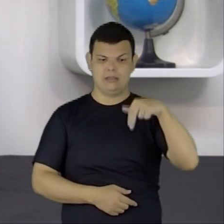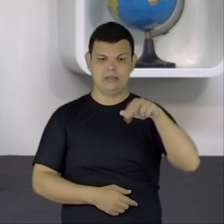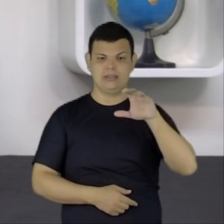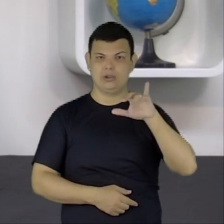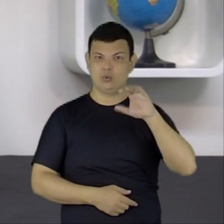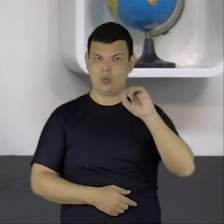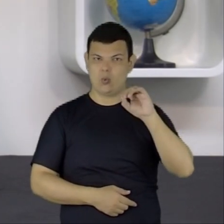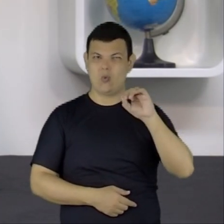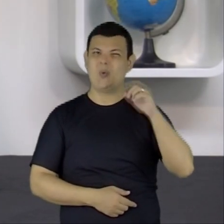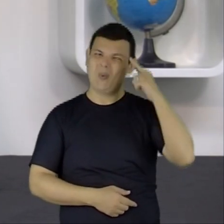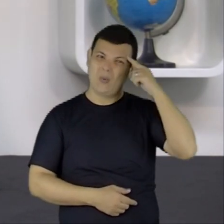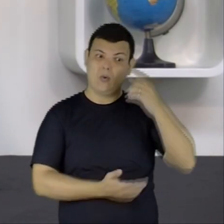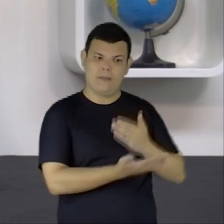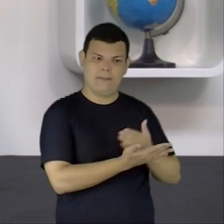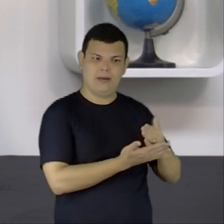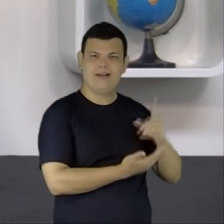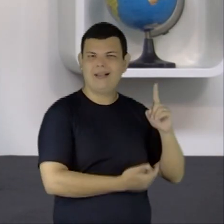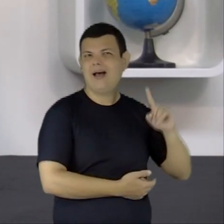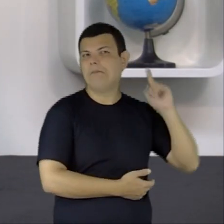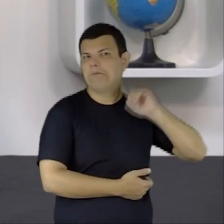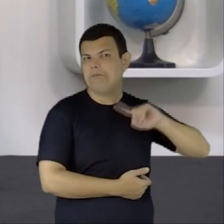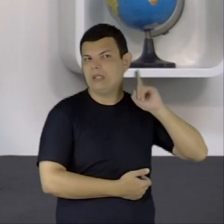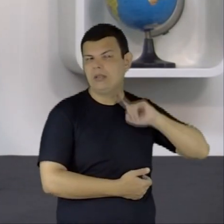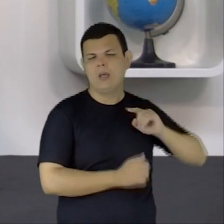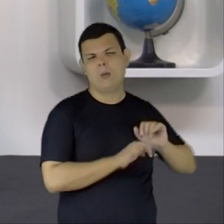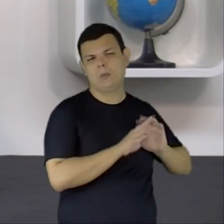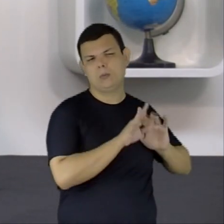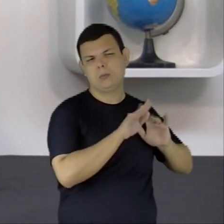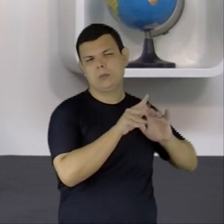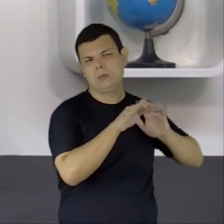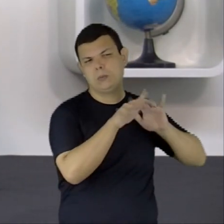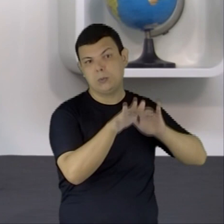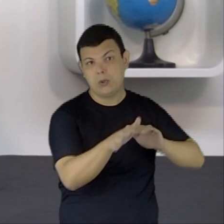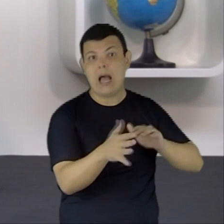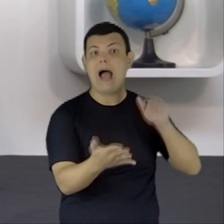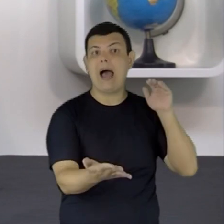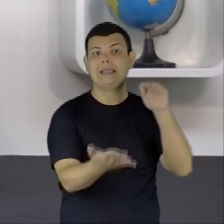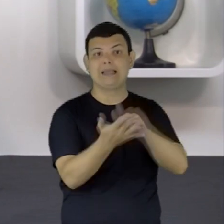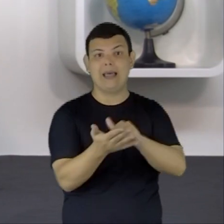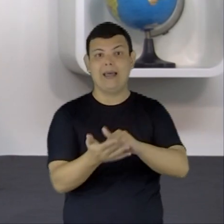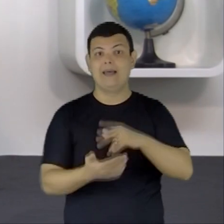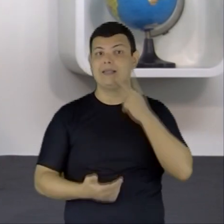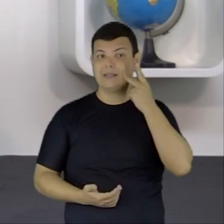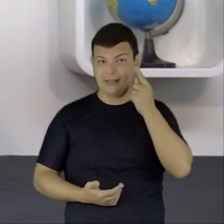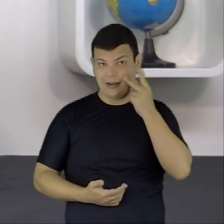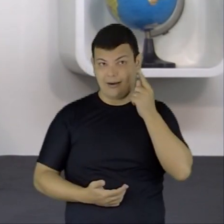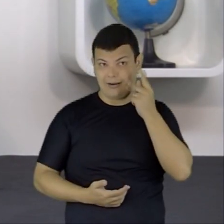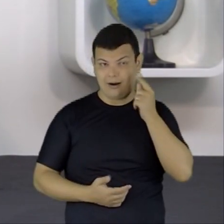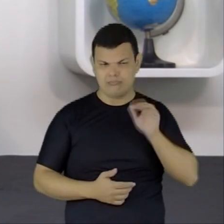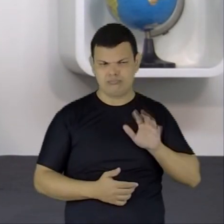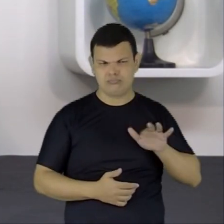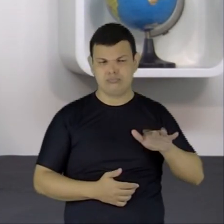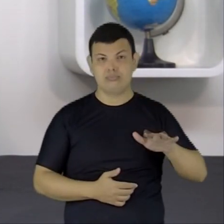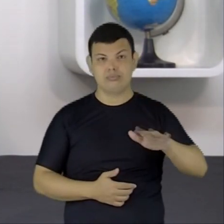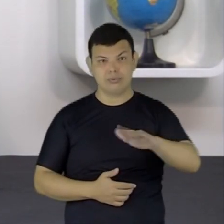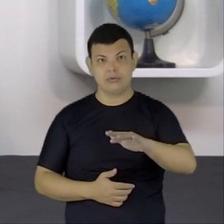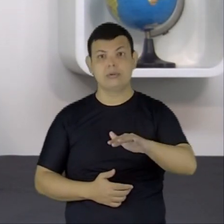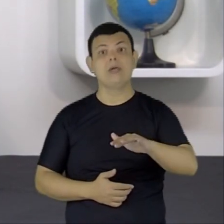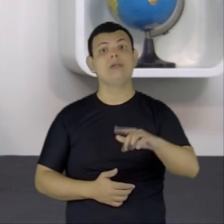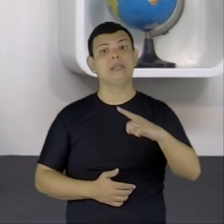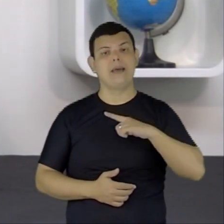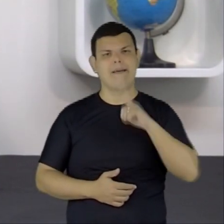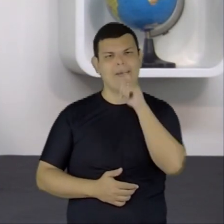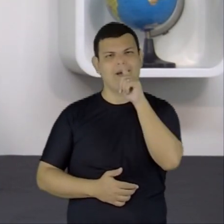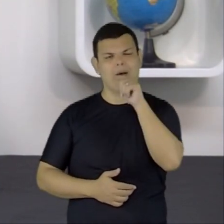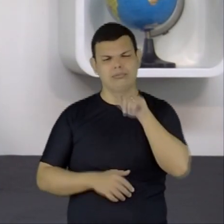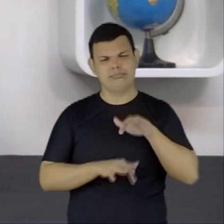Sudeste, nasce lá na Serra da Canastra, em Minas Gerais, e agora ele vai chegar até o Ceará. Essas